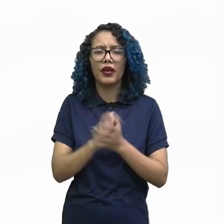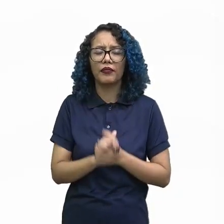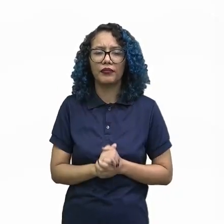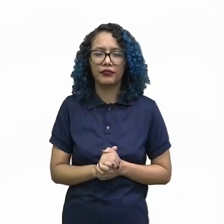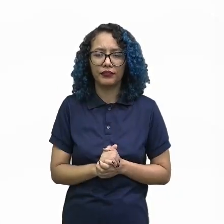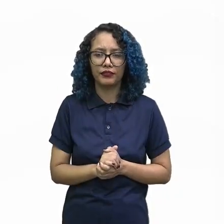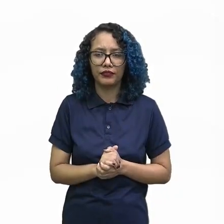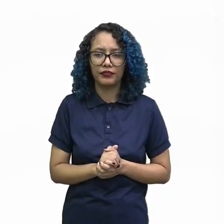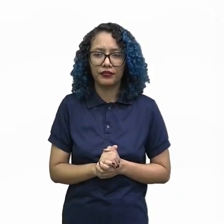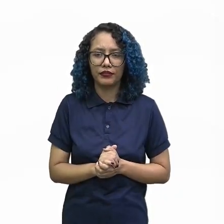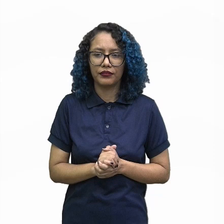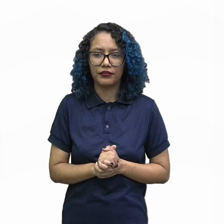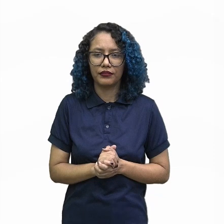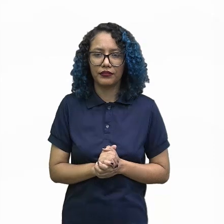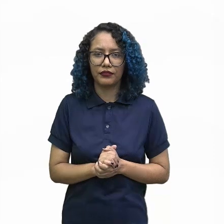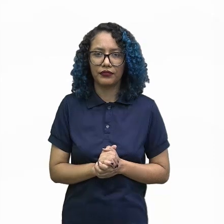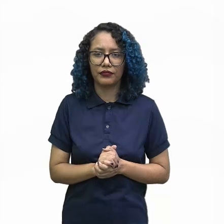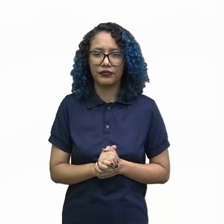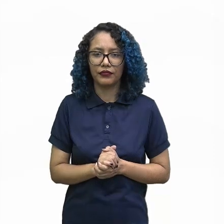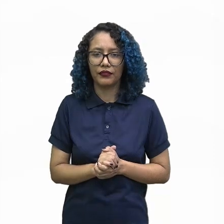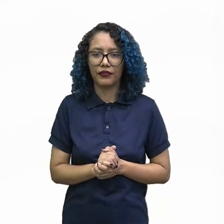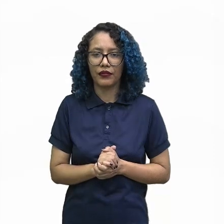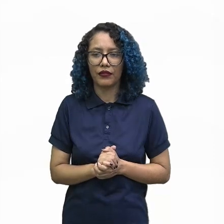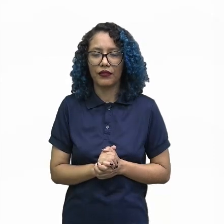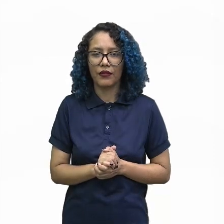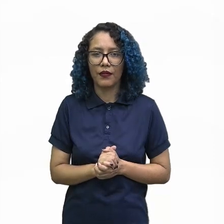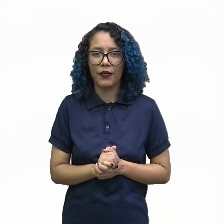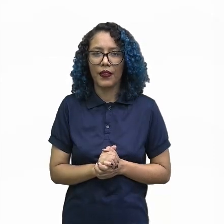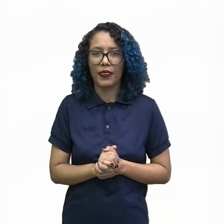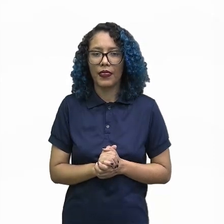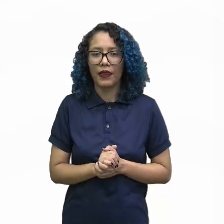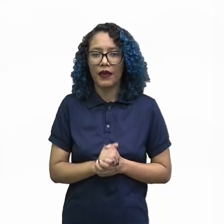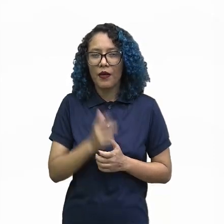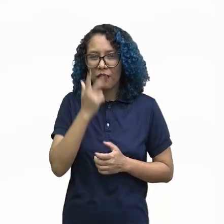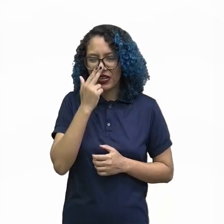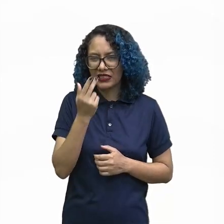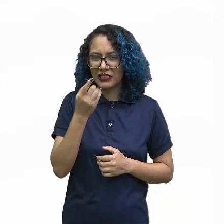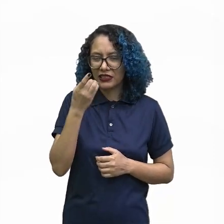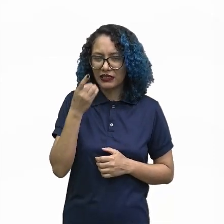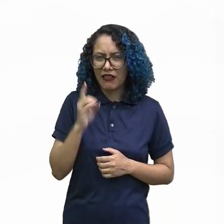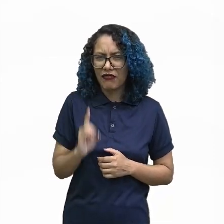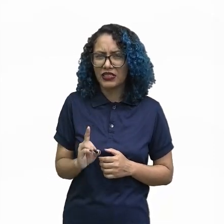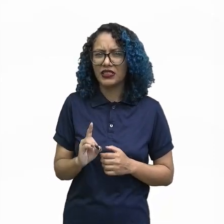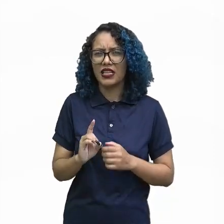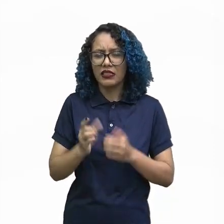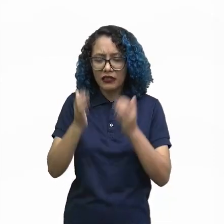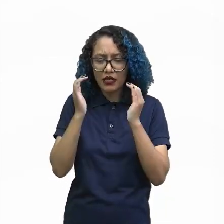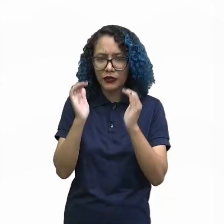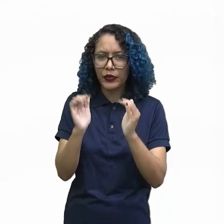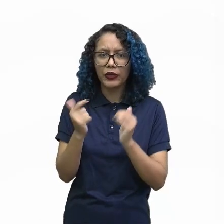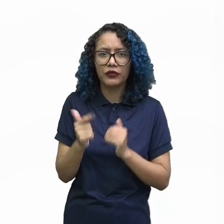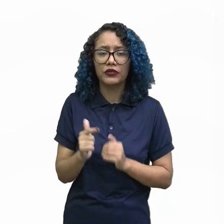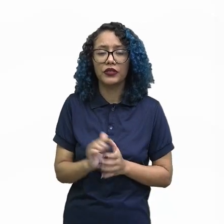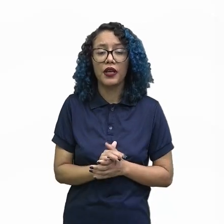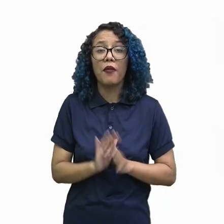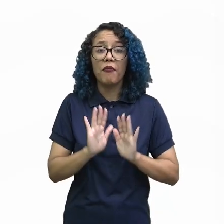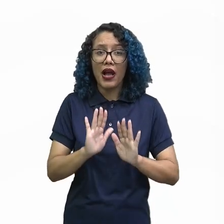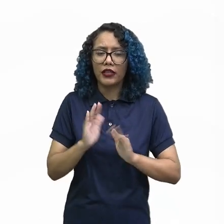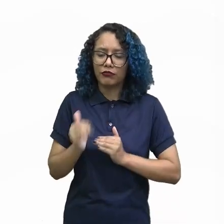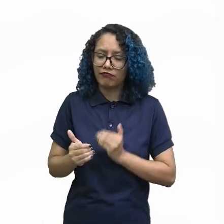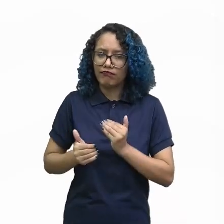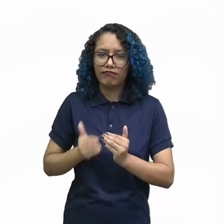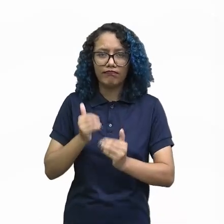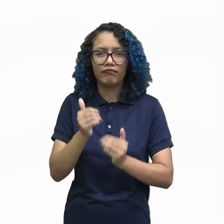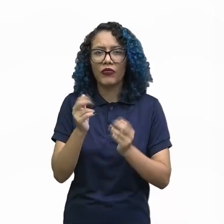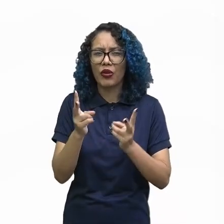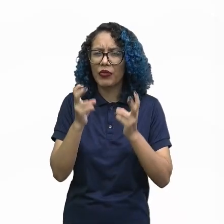colocadas ali como objetos e não foram respeitados. Porém, a gente vai avançando e vai vendo